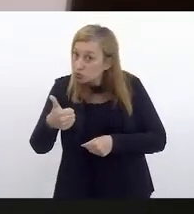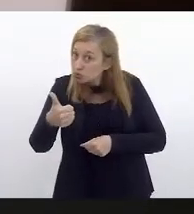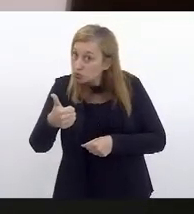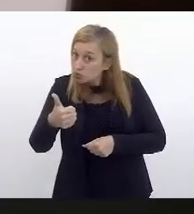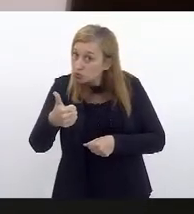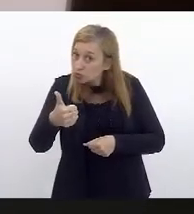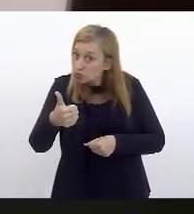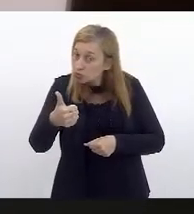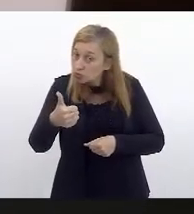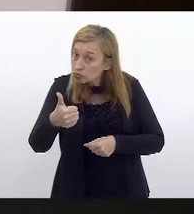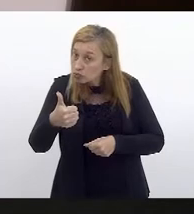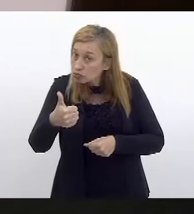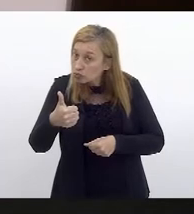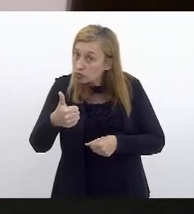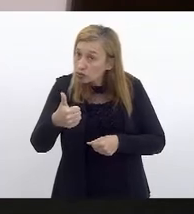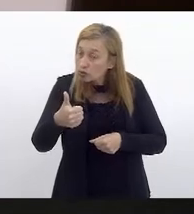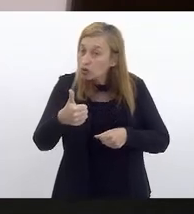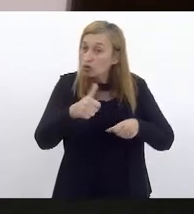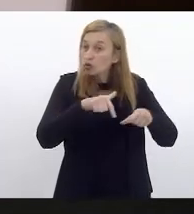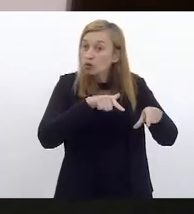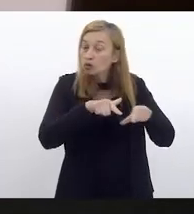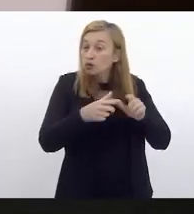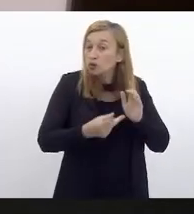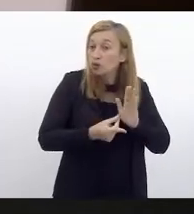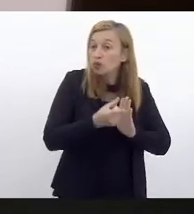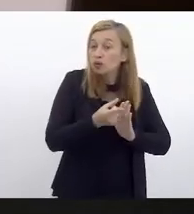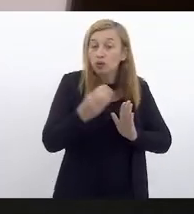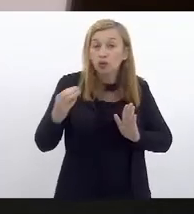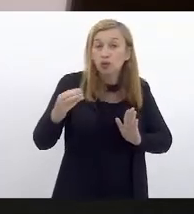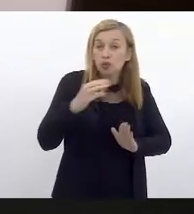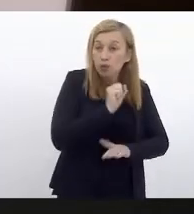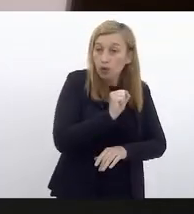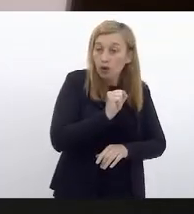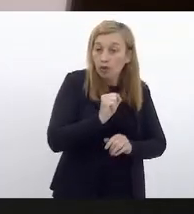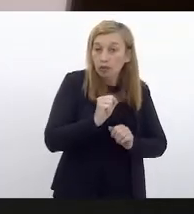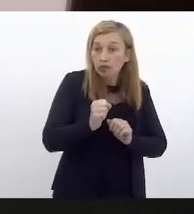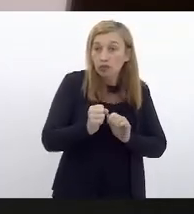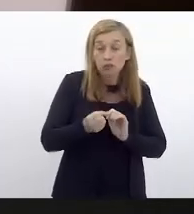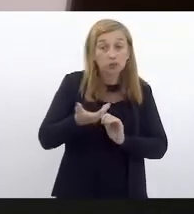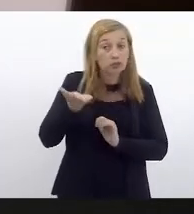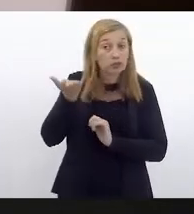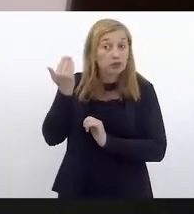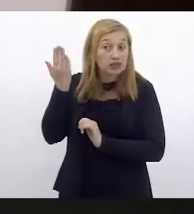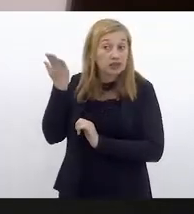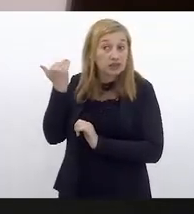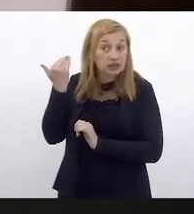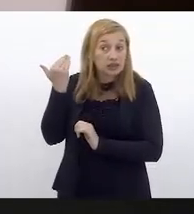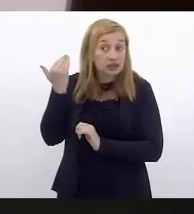2021, o exercício financeiro imediatamente anterior é